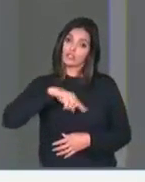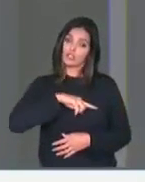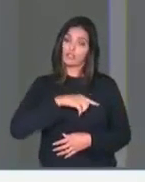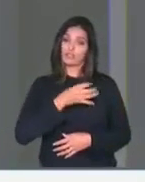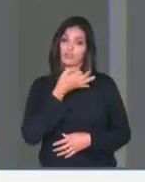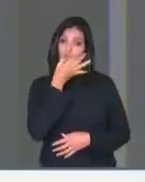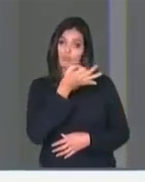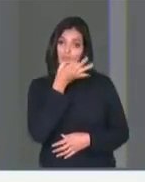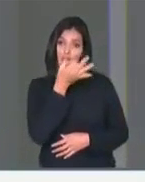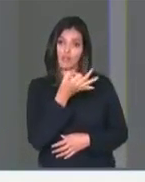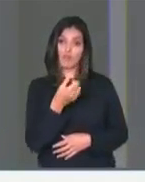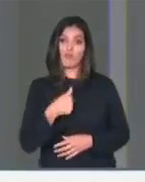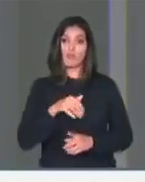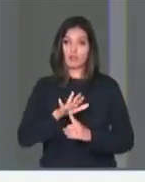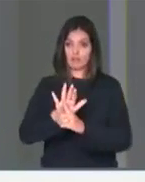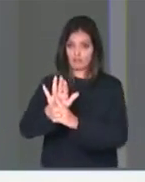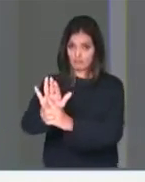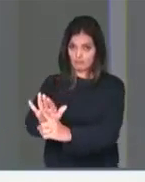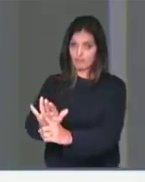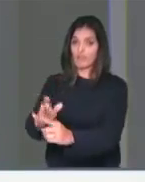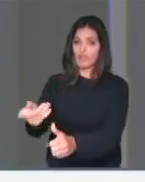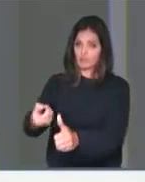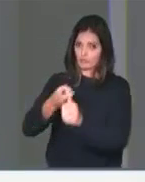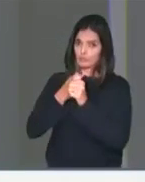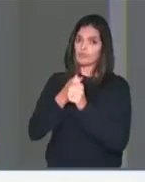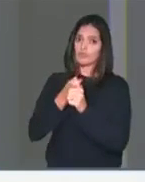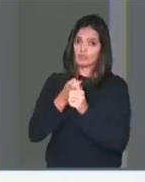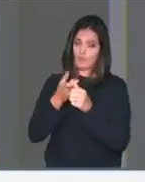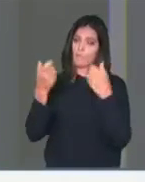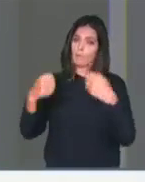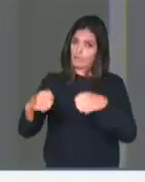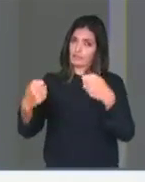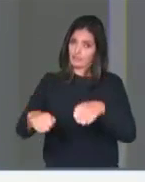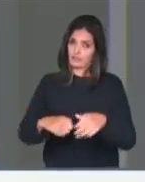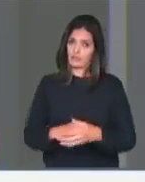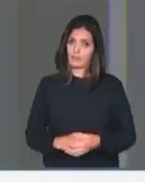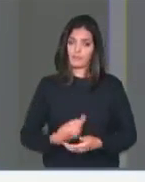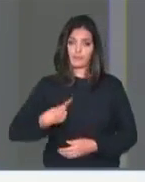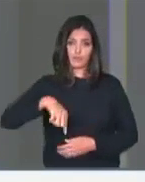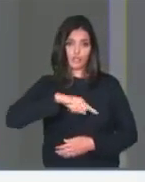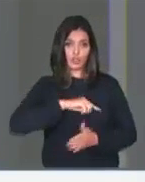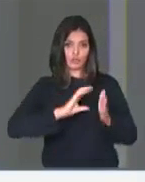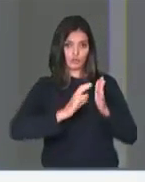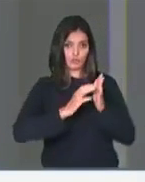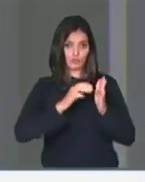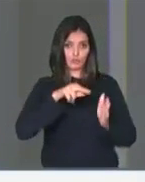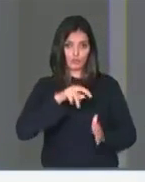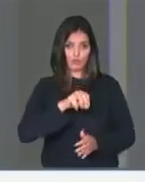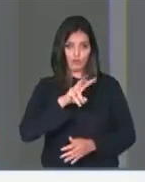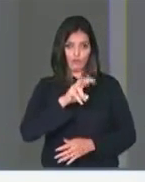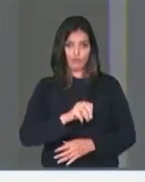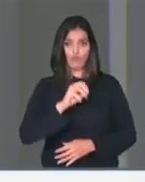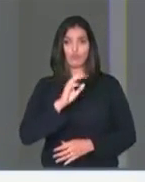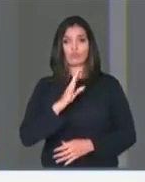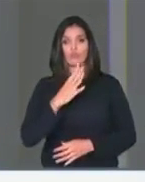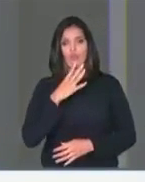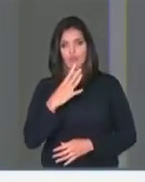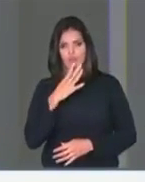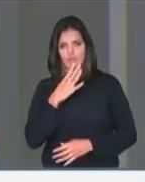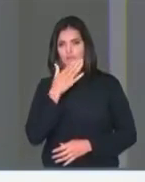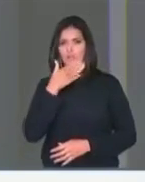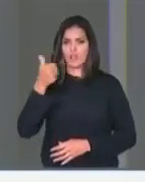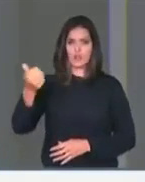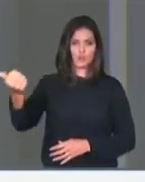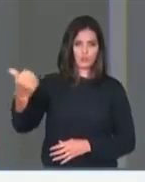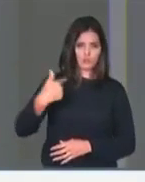do afastamento dele deve ser garantida por isso o novo já muito bem orientado pelo meu colega que conhece muito